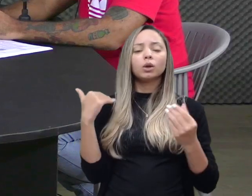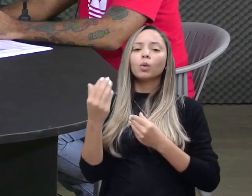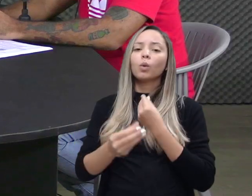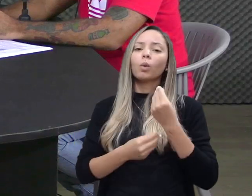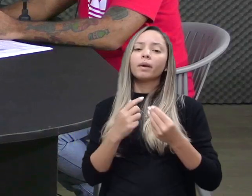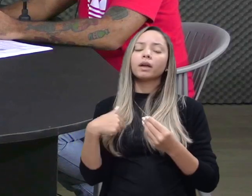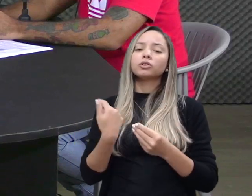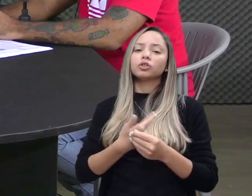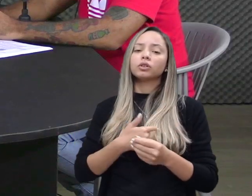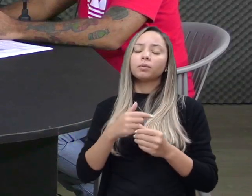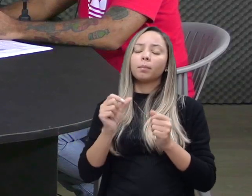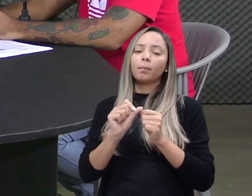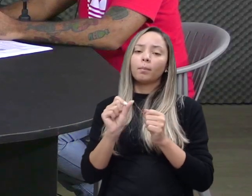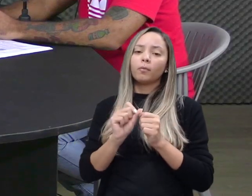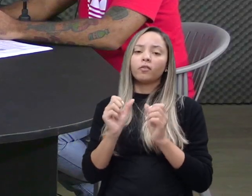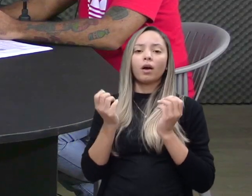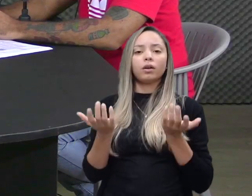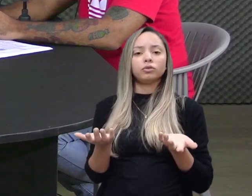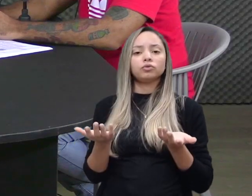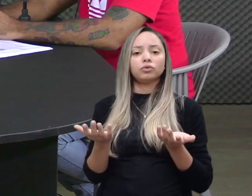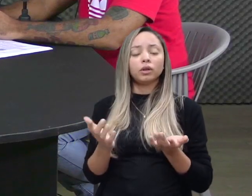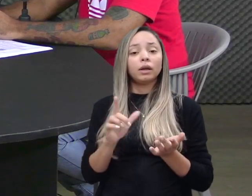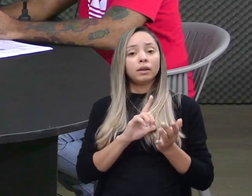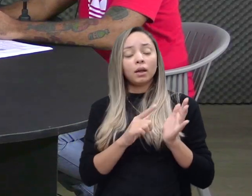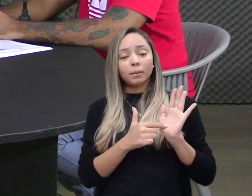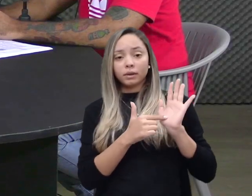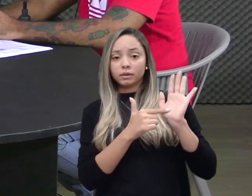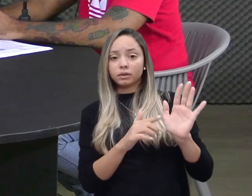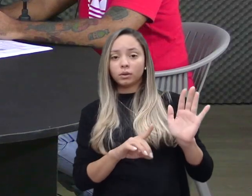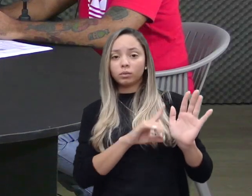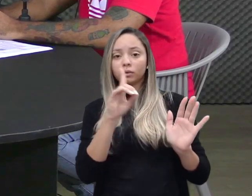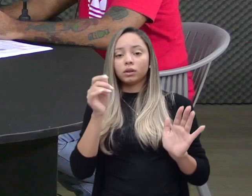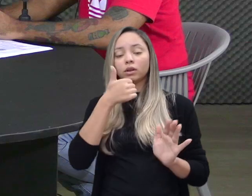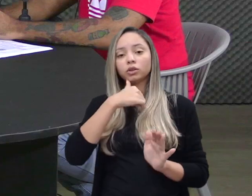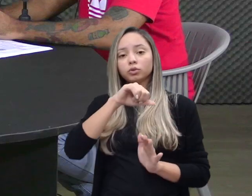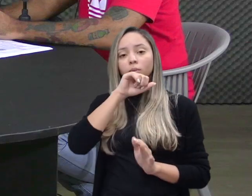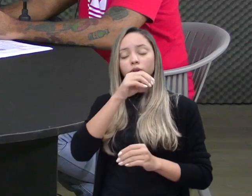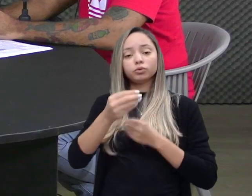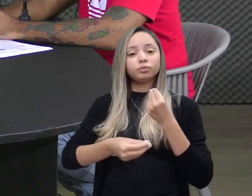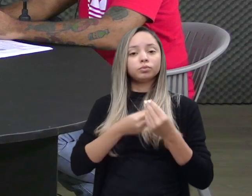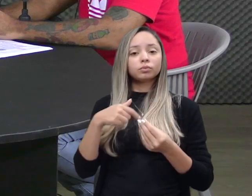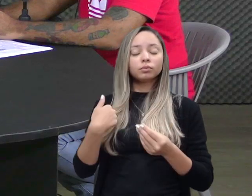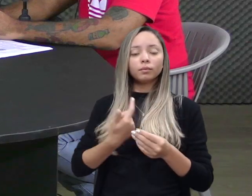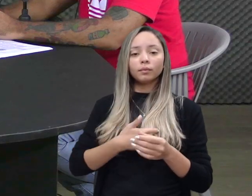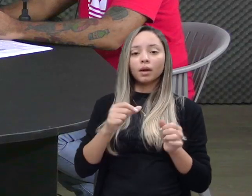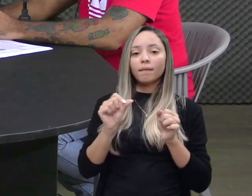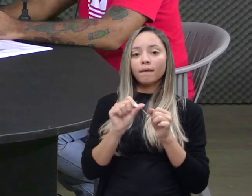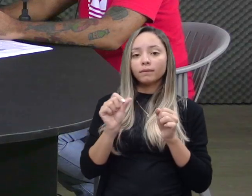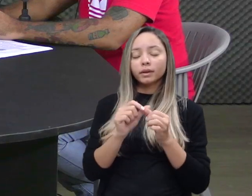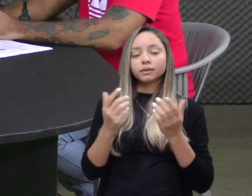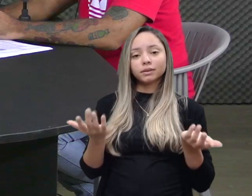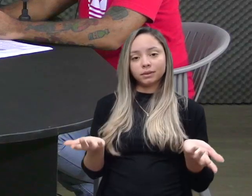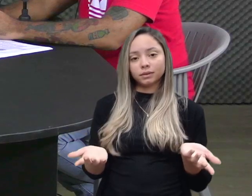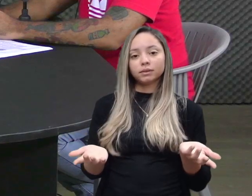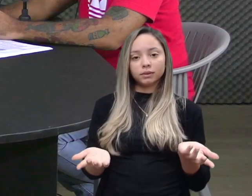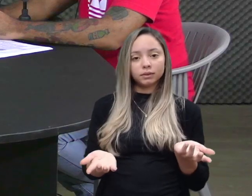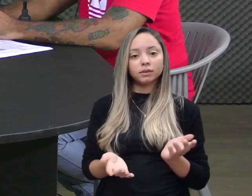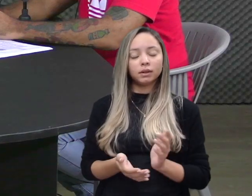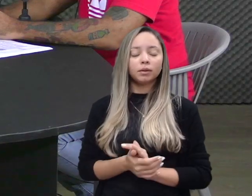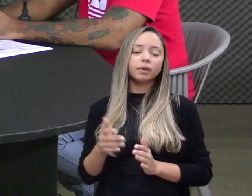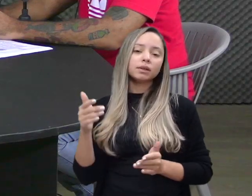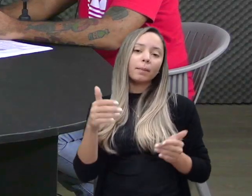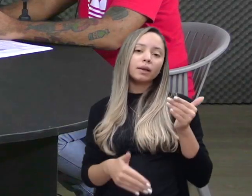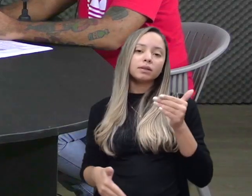com que João esteja nesse passeio? Vai ter a apresentação do Dia das Mães. Como a gente pode estar pensando, né, nessa